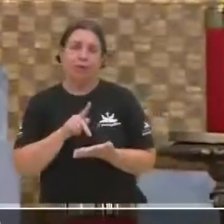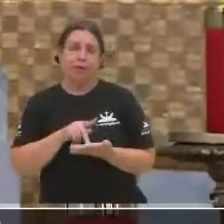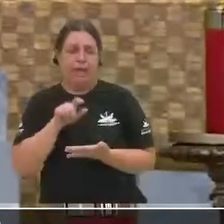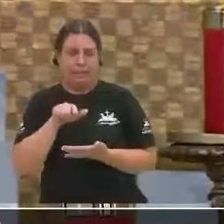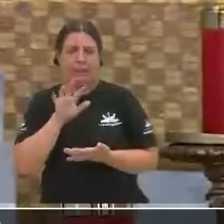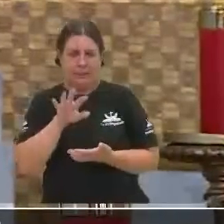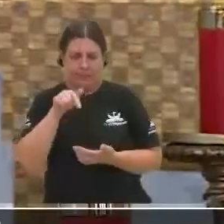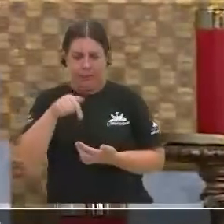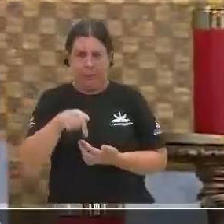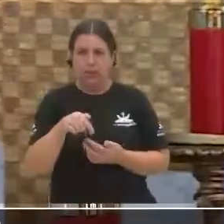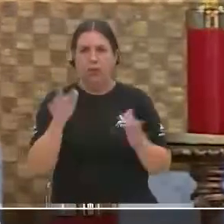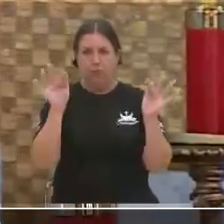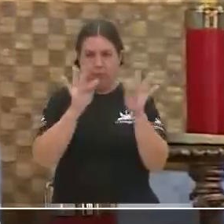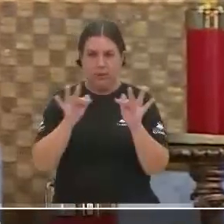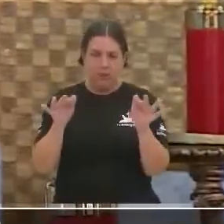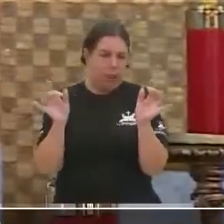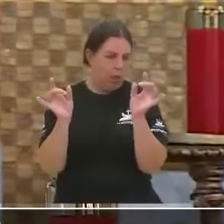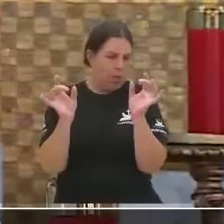verdade